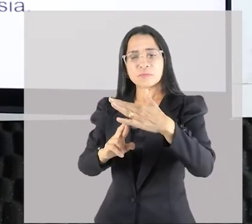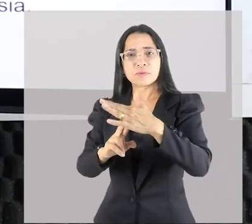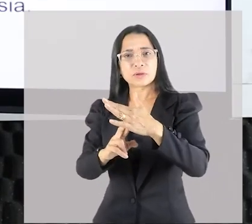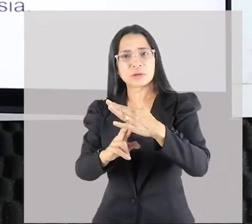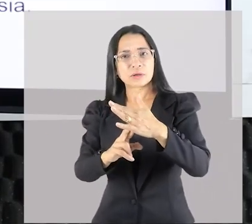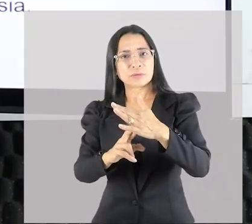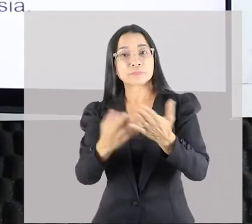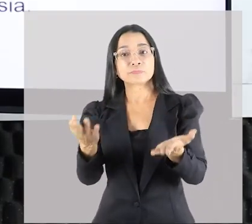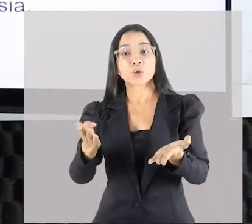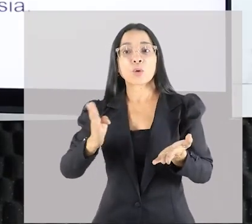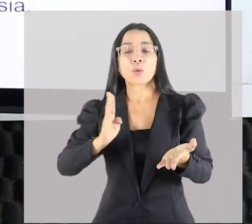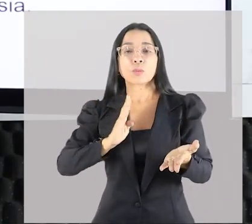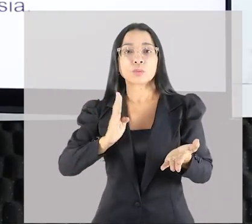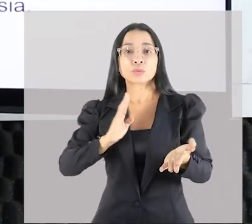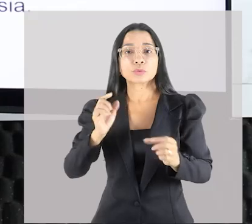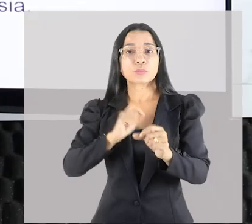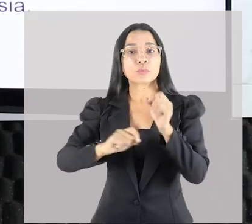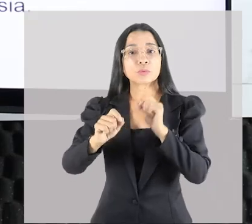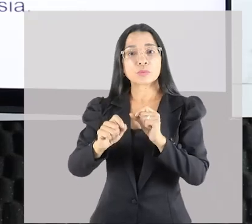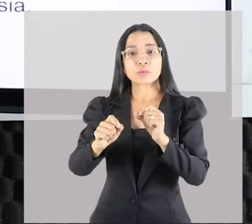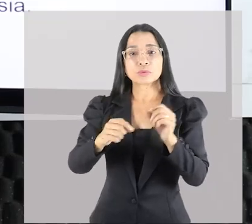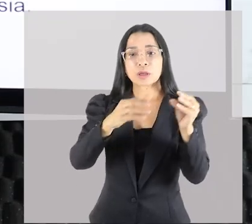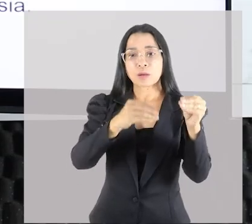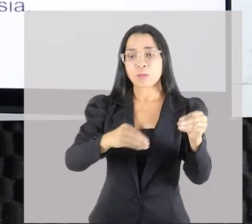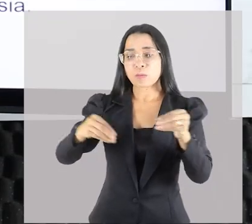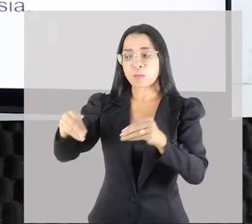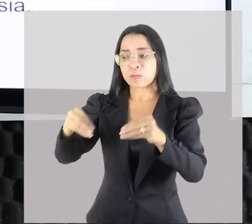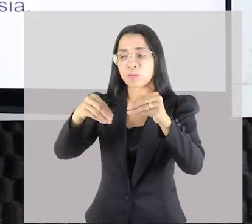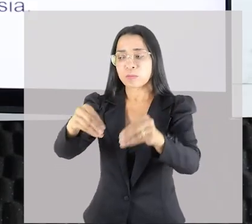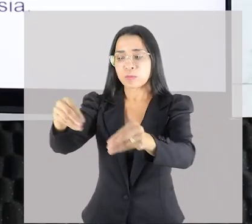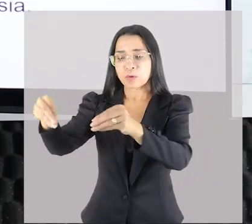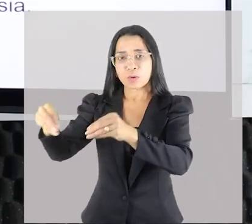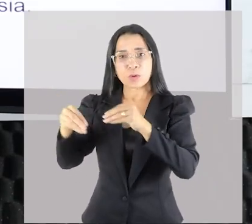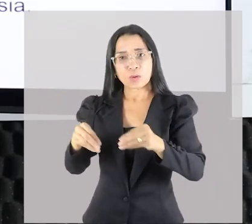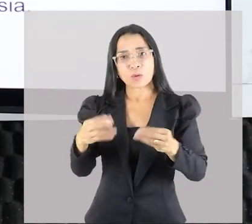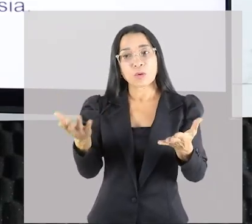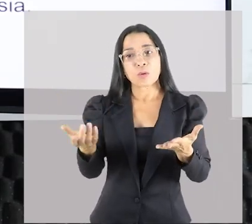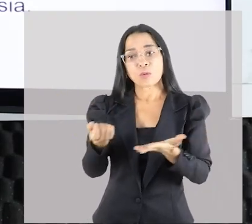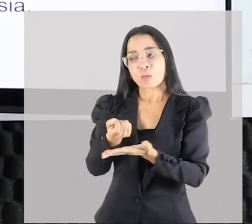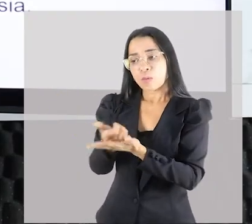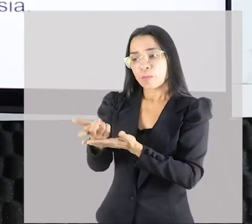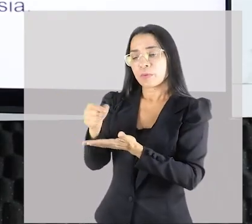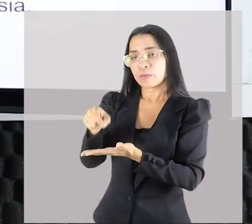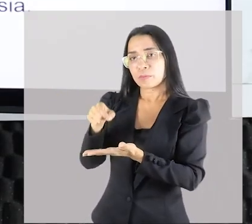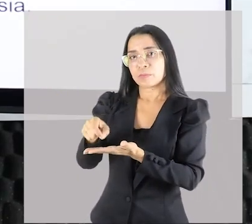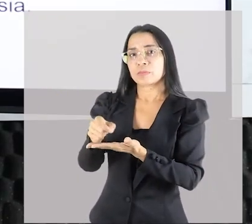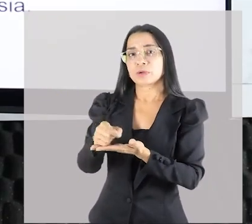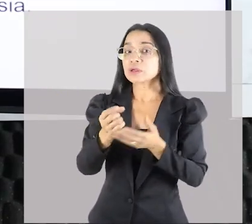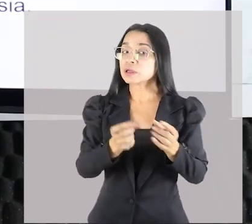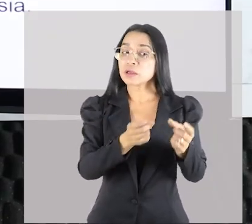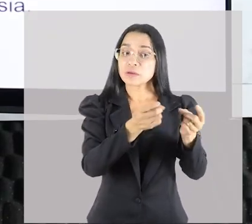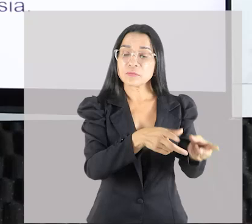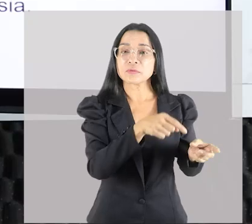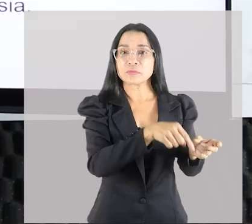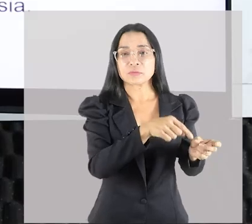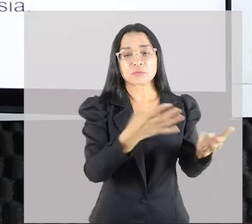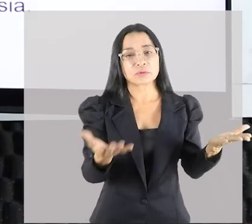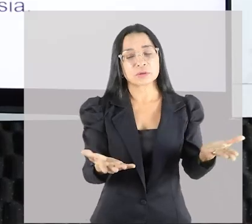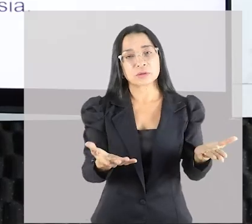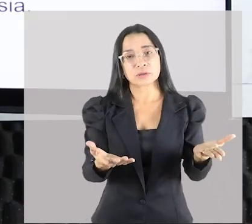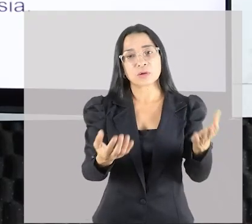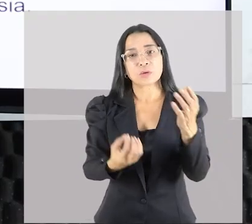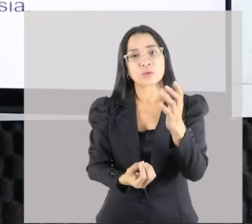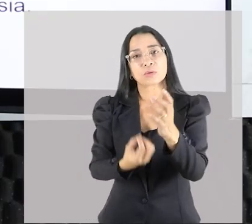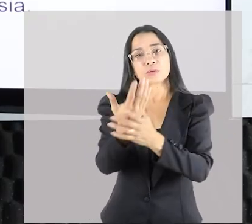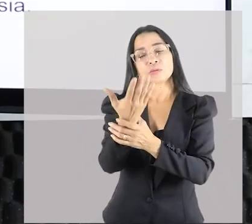comprando ali e vendendo no outro lado. Então, esse processo de revitalização desses burgos e o nascimento depois de uma